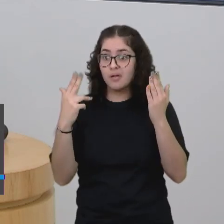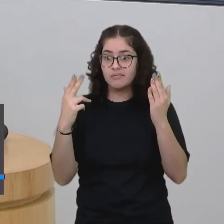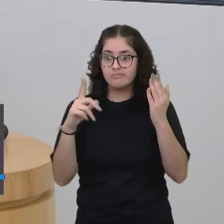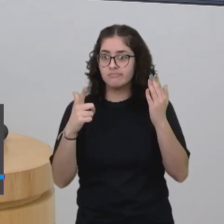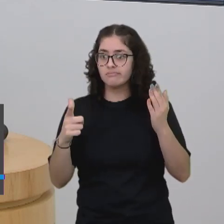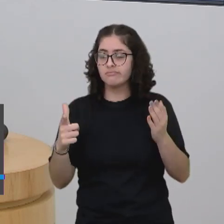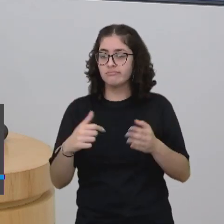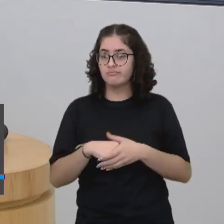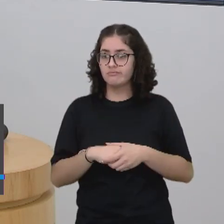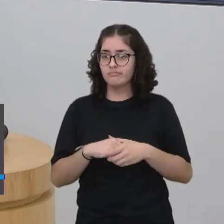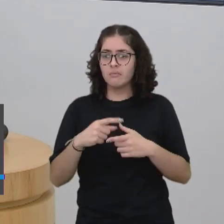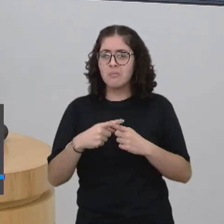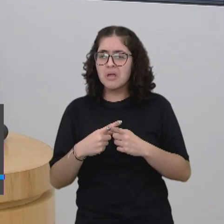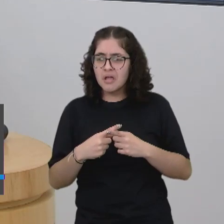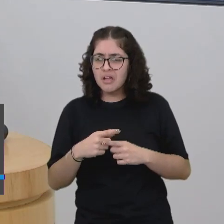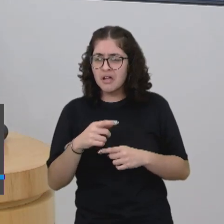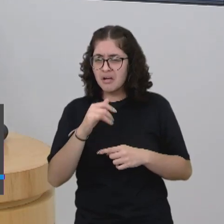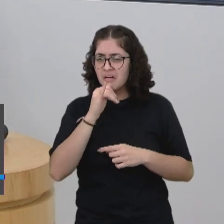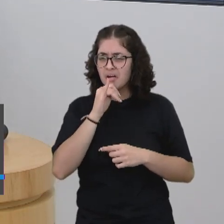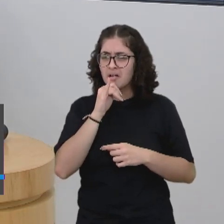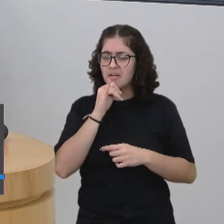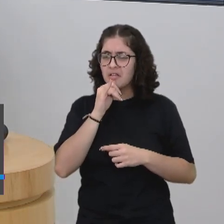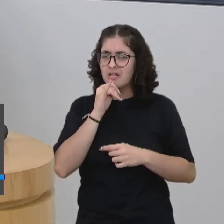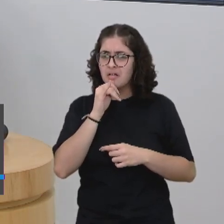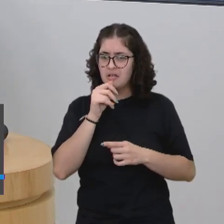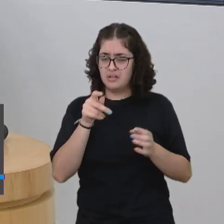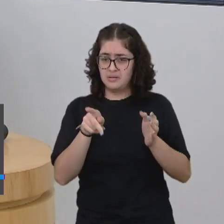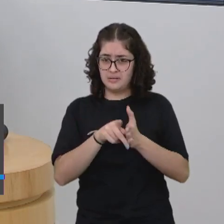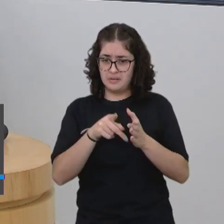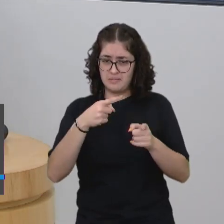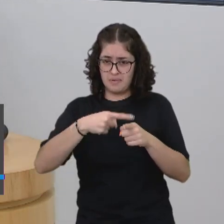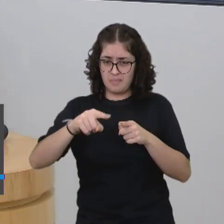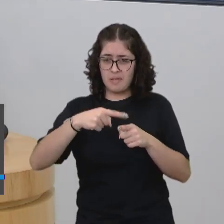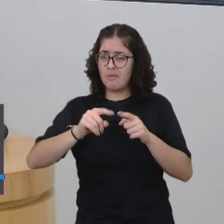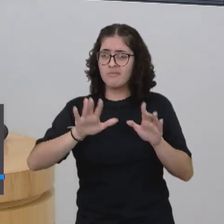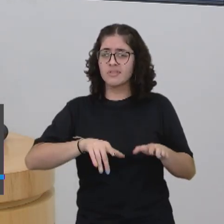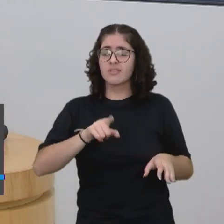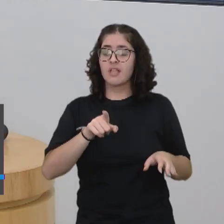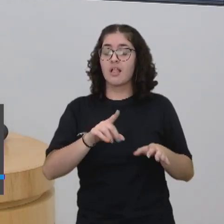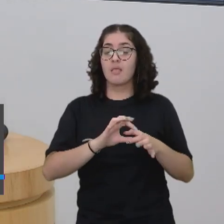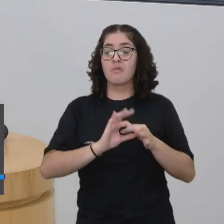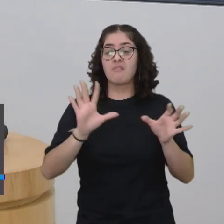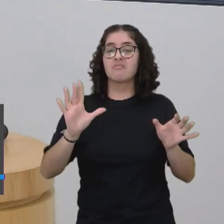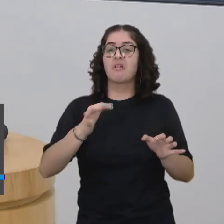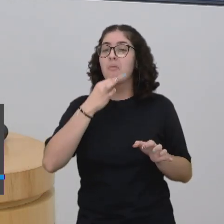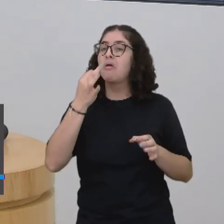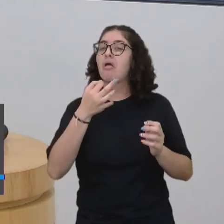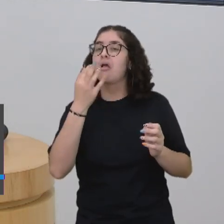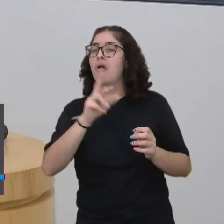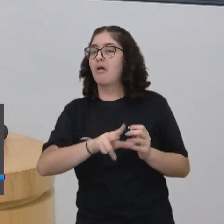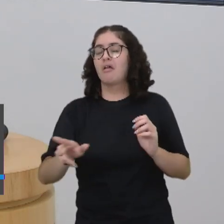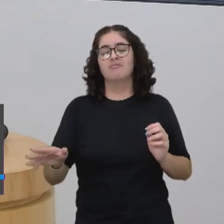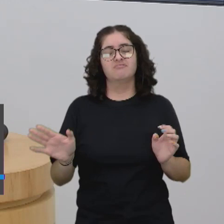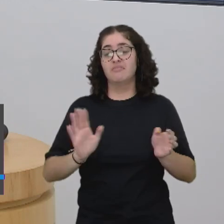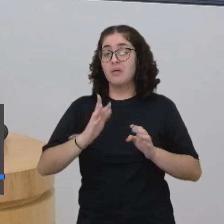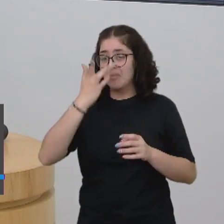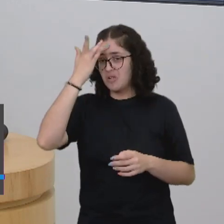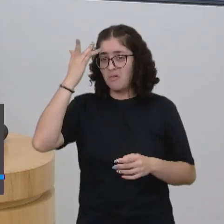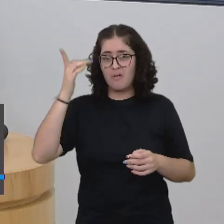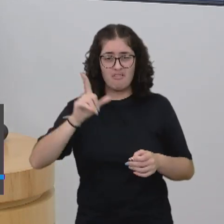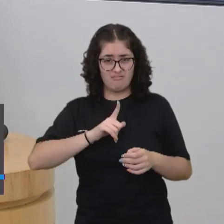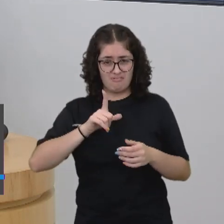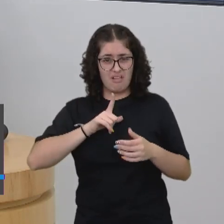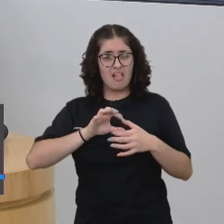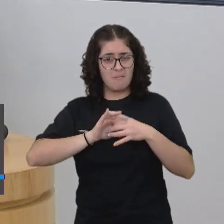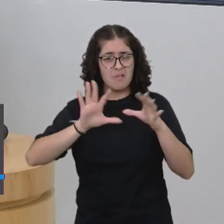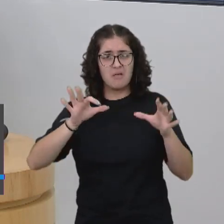existe. Porque essa é a questão. A comunicação, o problema não é você ter liberdade para dizer o que você quer. Todo mundo tem liberdade para dizer o que